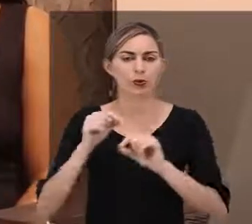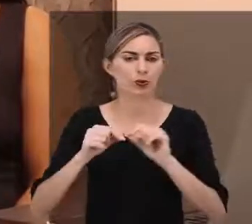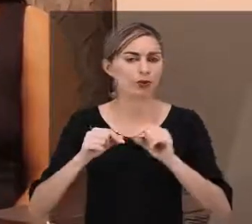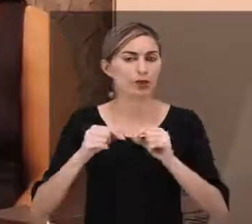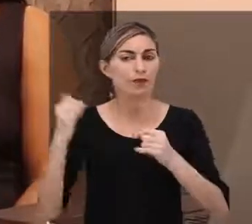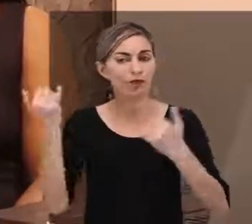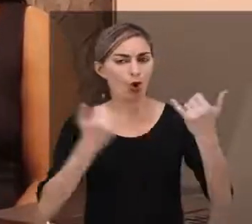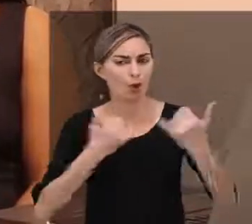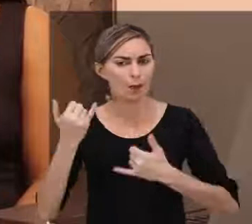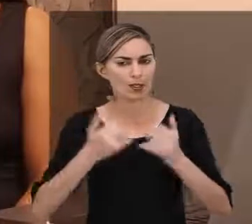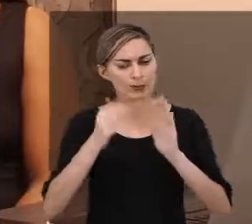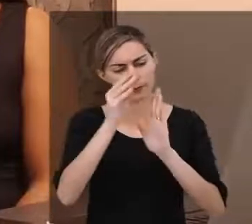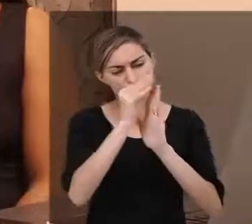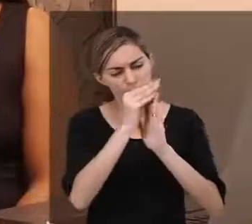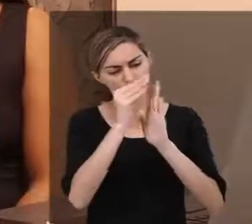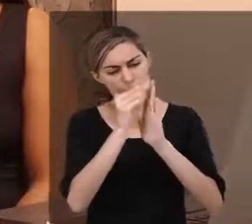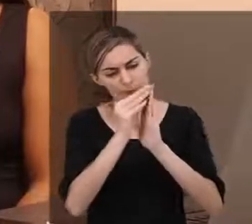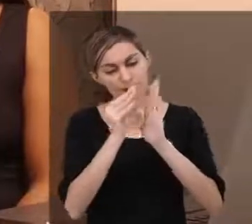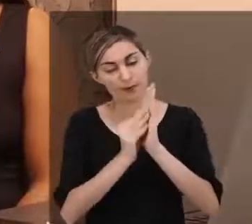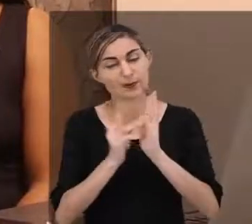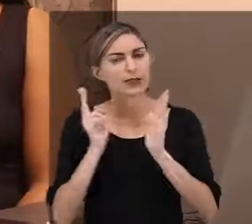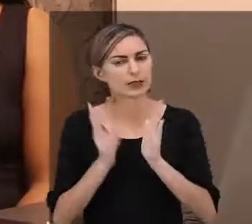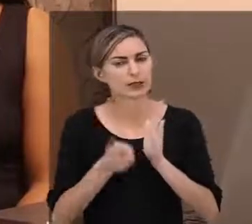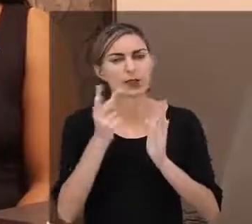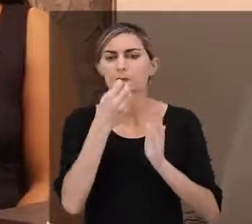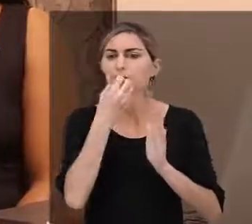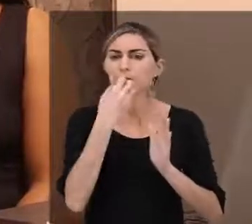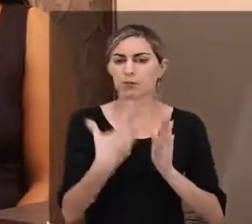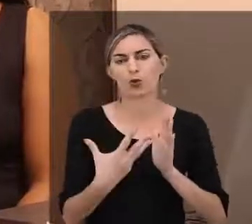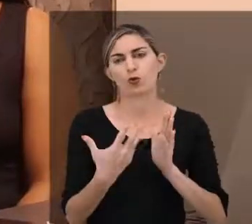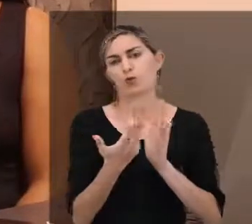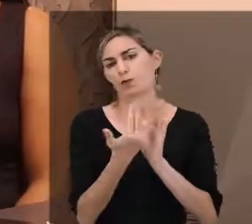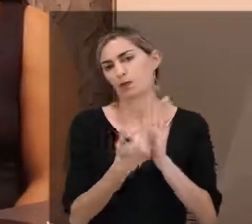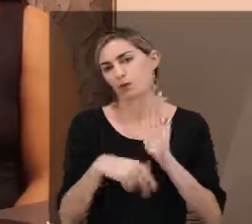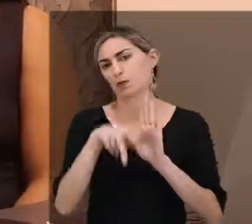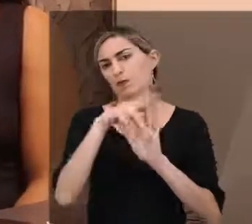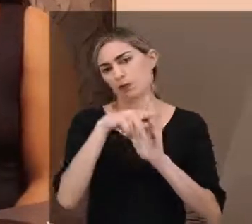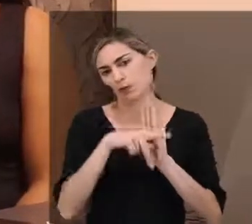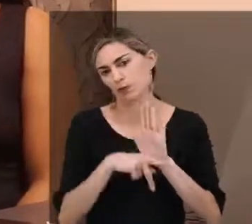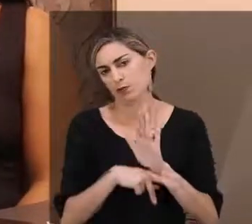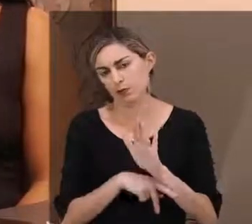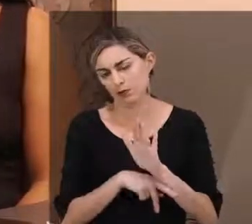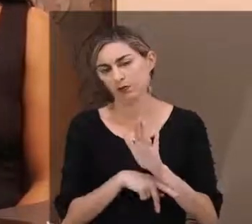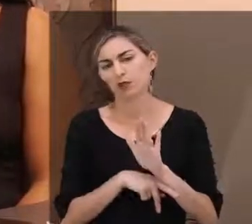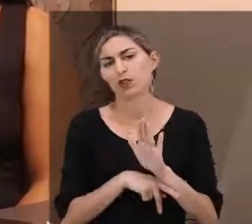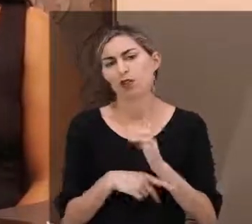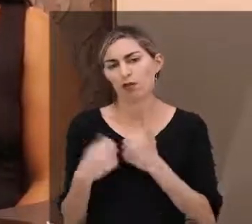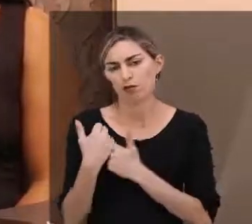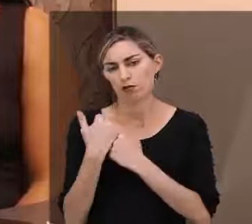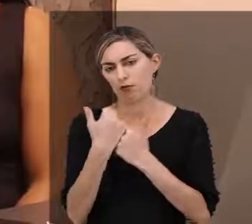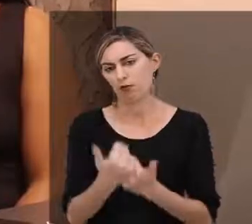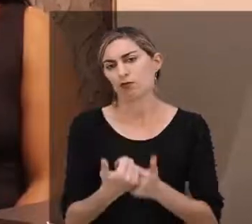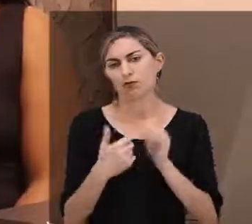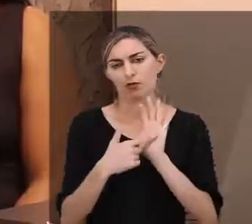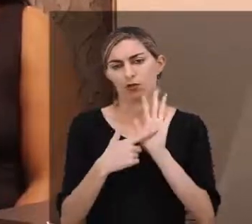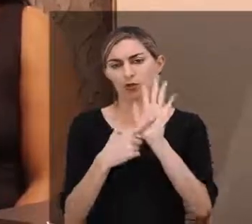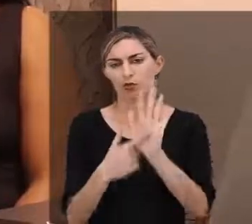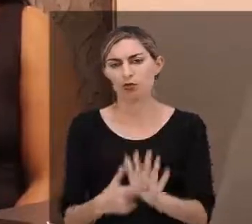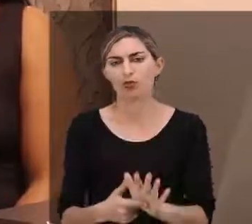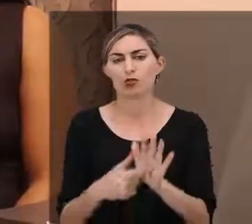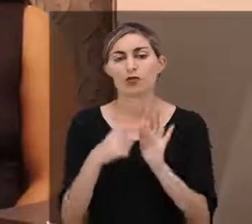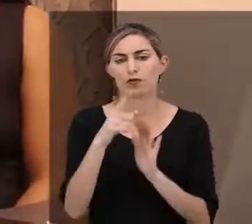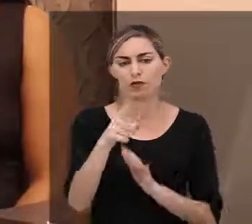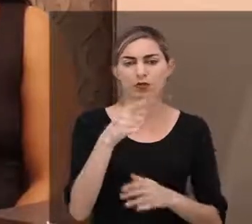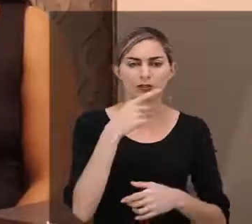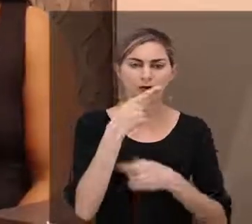de informações sempre vai beneficiar o projeto, né? Então, quanto à questão da representação, Sara, o que é que você